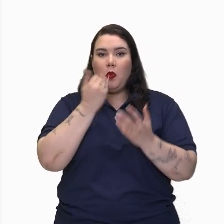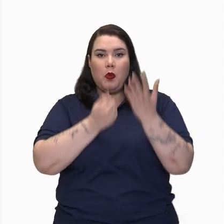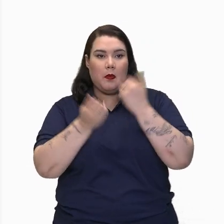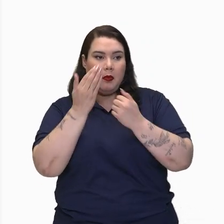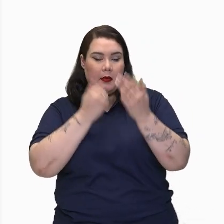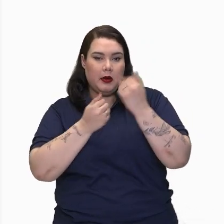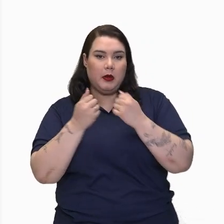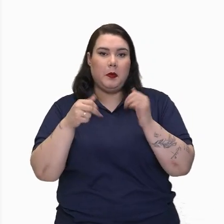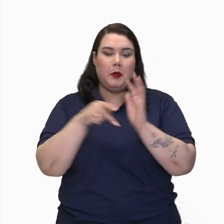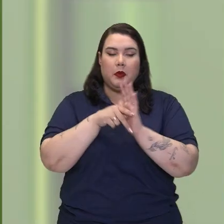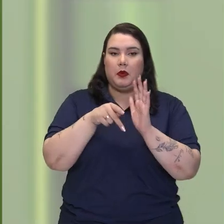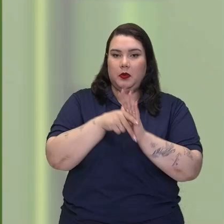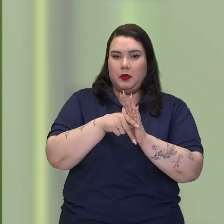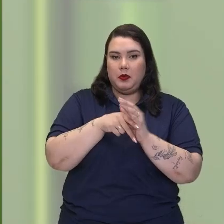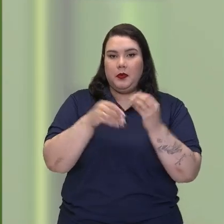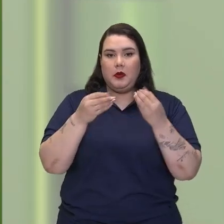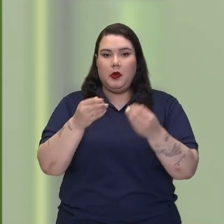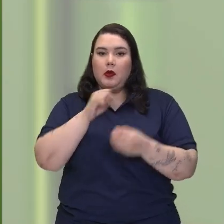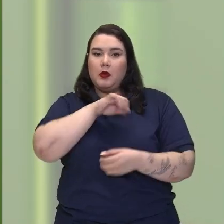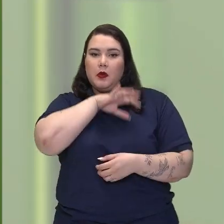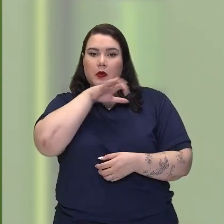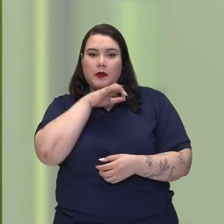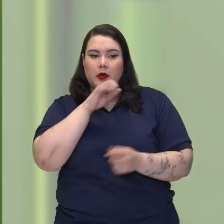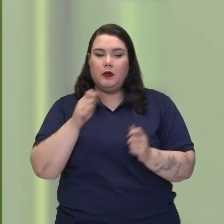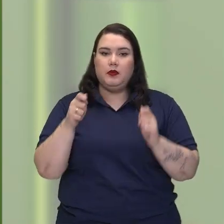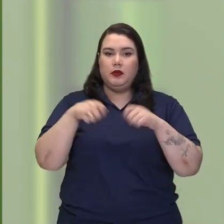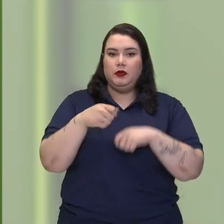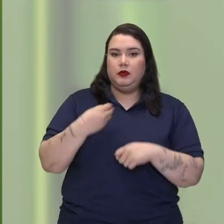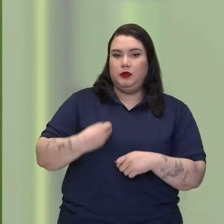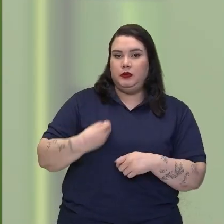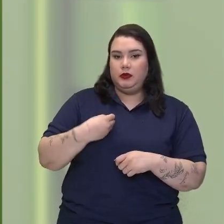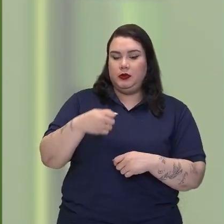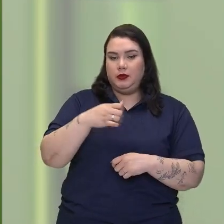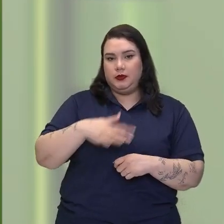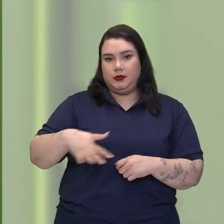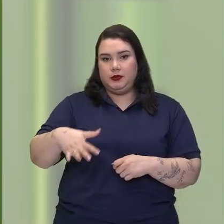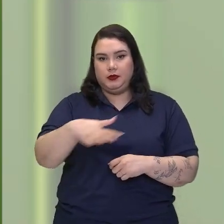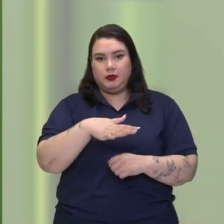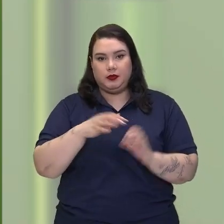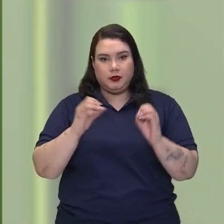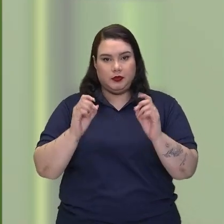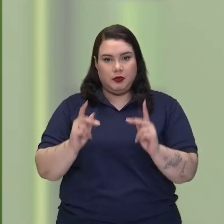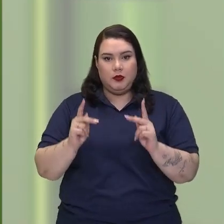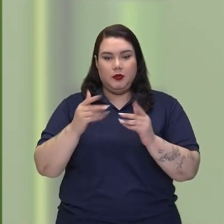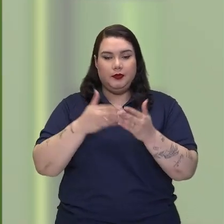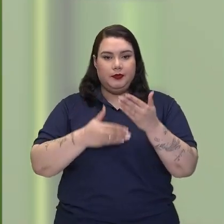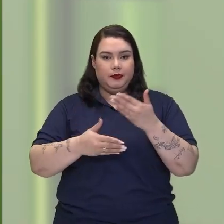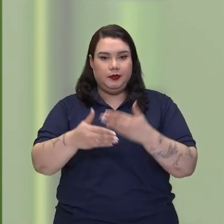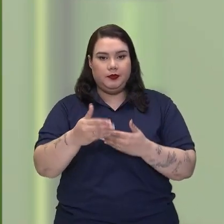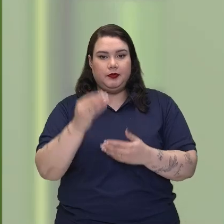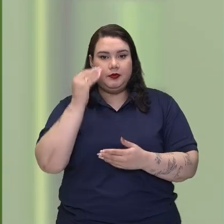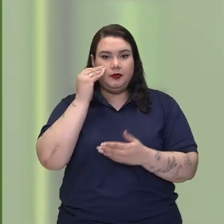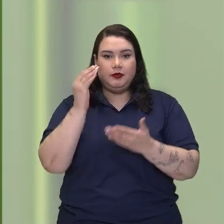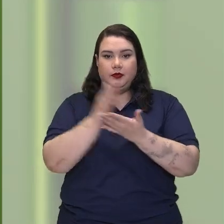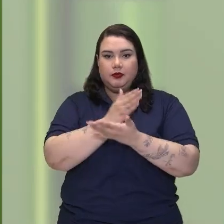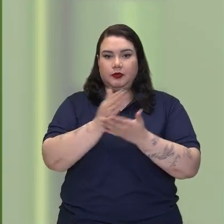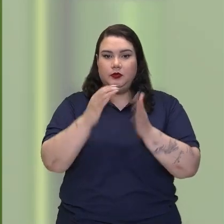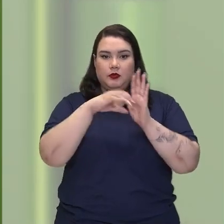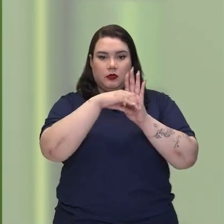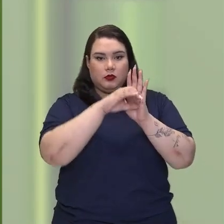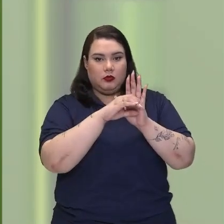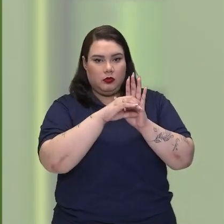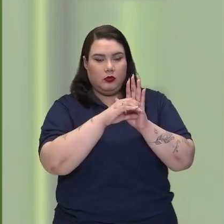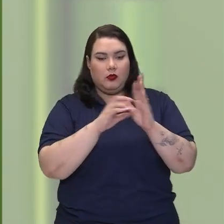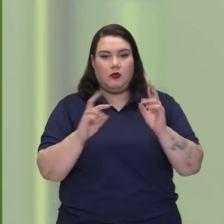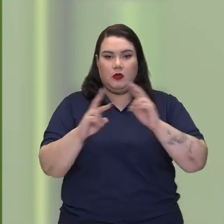alimentos, para que aquele animal consiga ali sobreviver naquele espaço. Vamos observar mais alguns conceitos relacionados